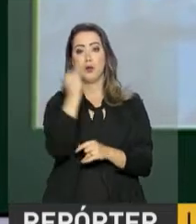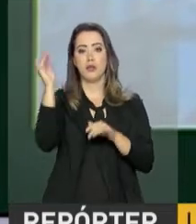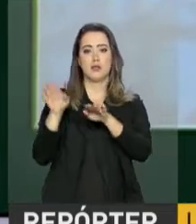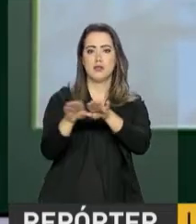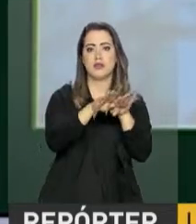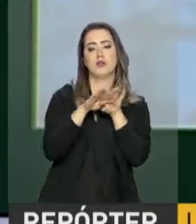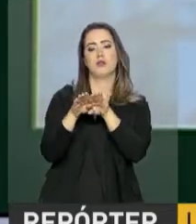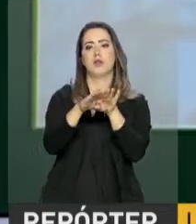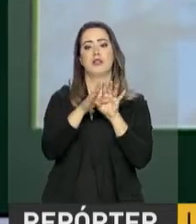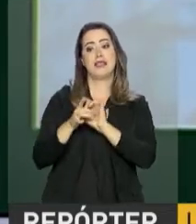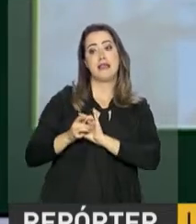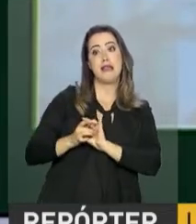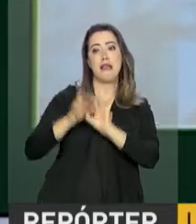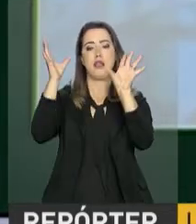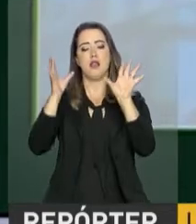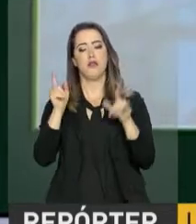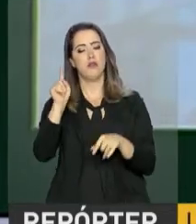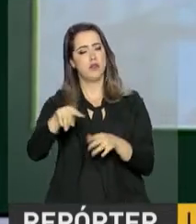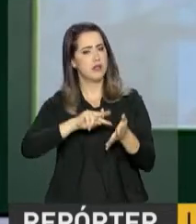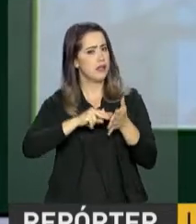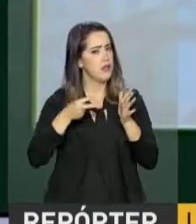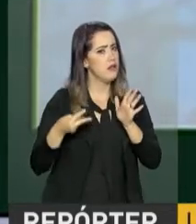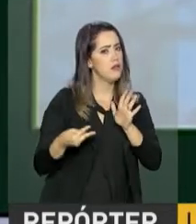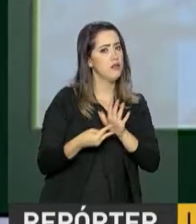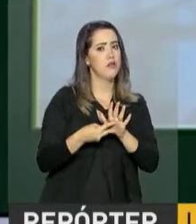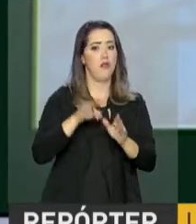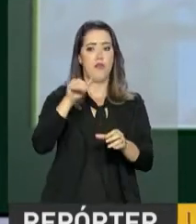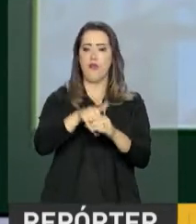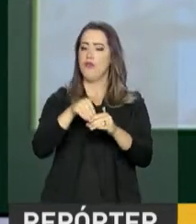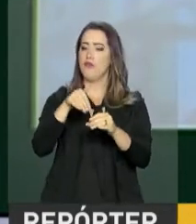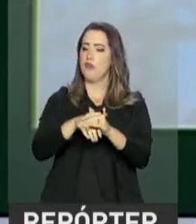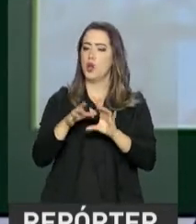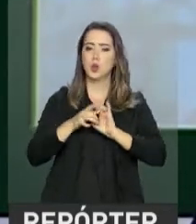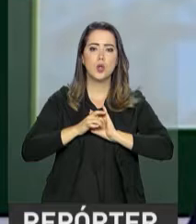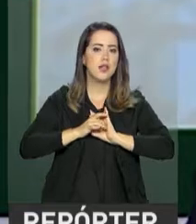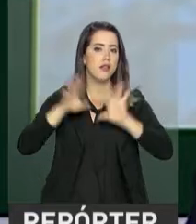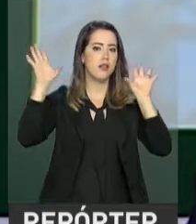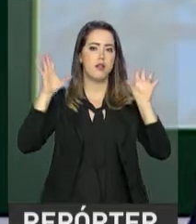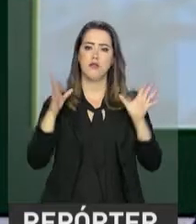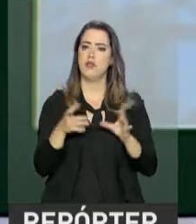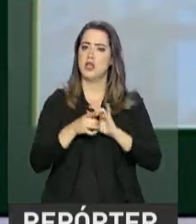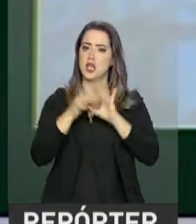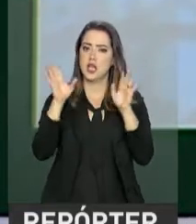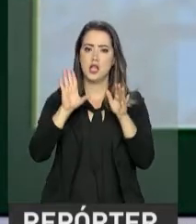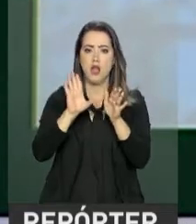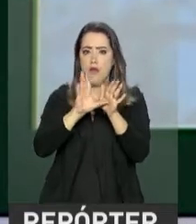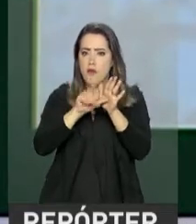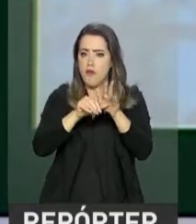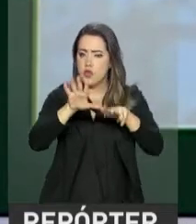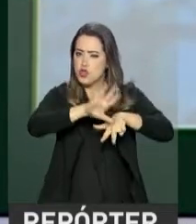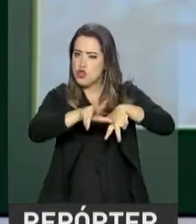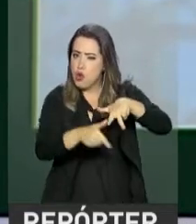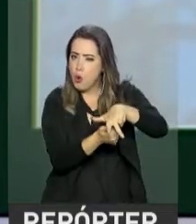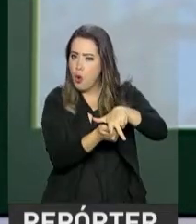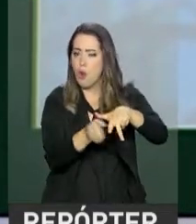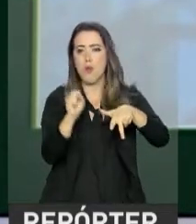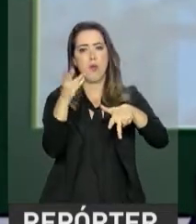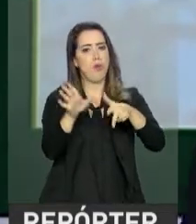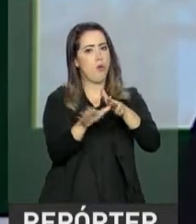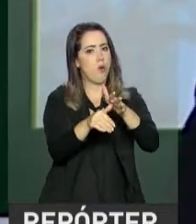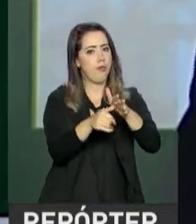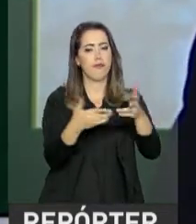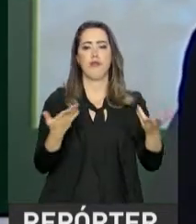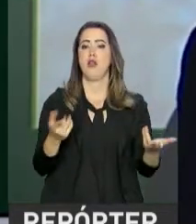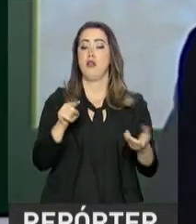E eleições livres representa voto livre, livre de suborno, livre de corrupção,